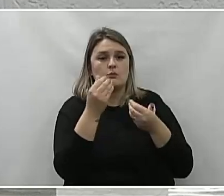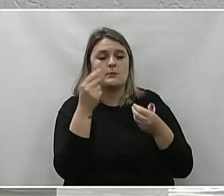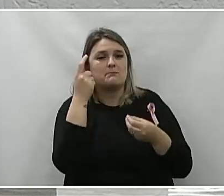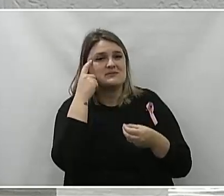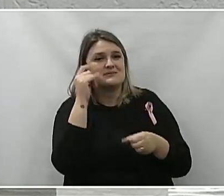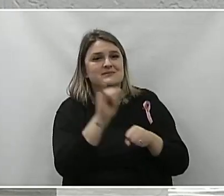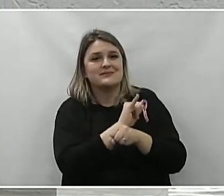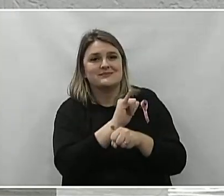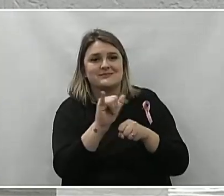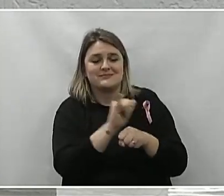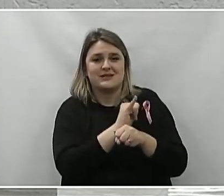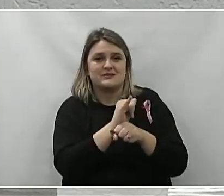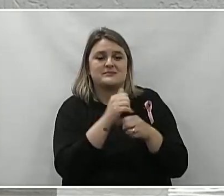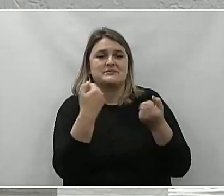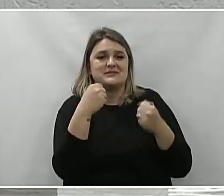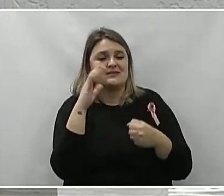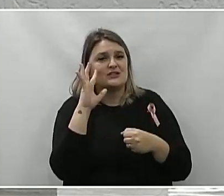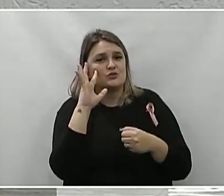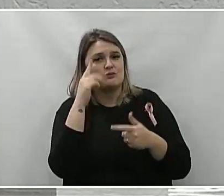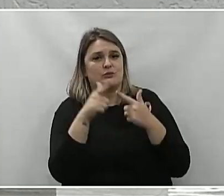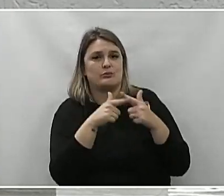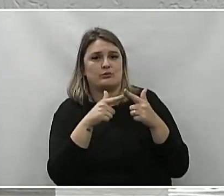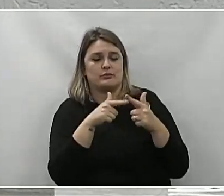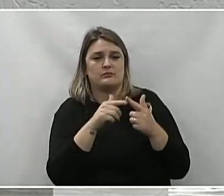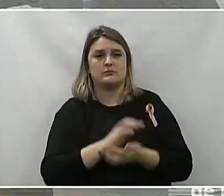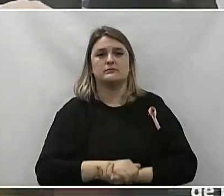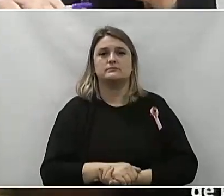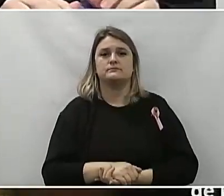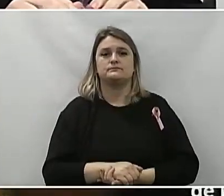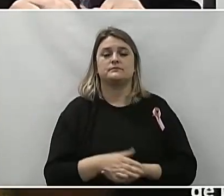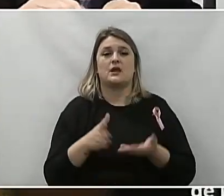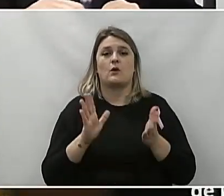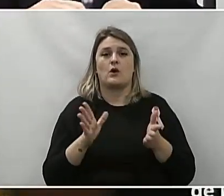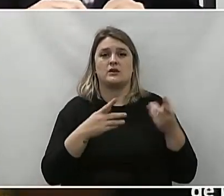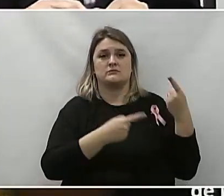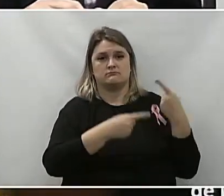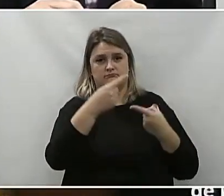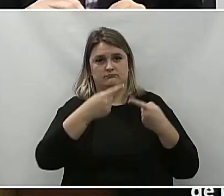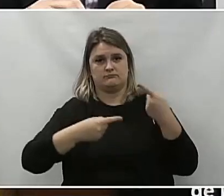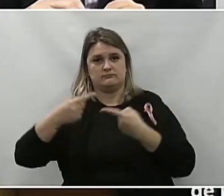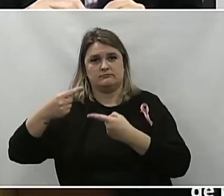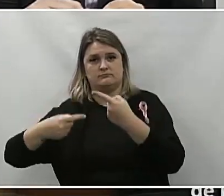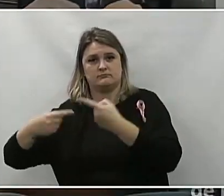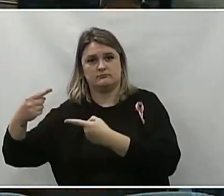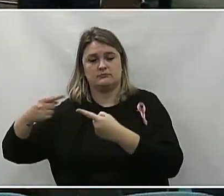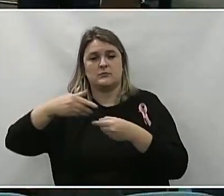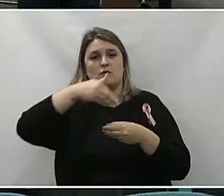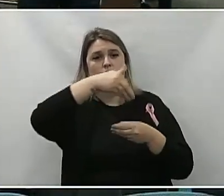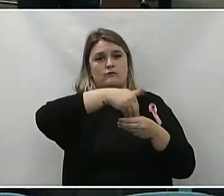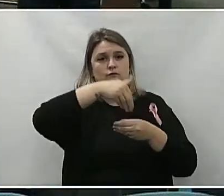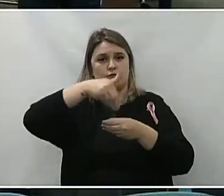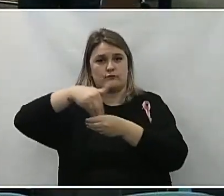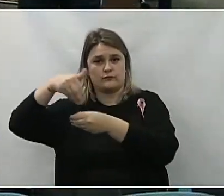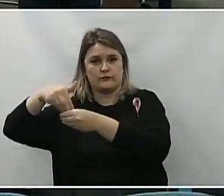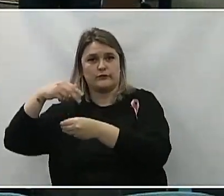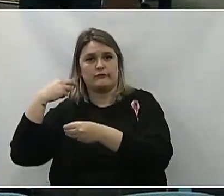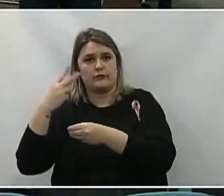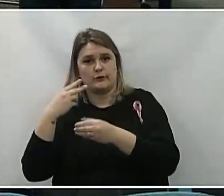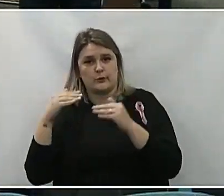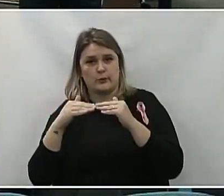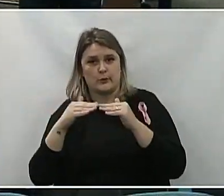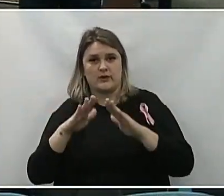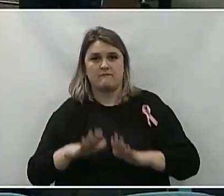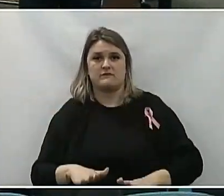estratégia e saída para todos os envolvidos em discussão em votação senhores vereadores